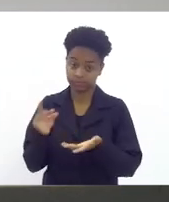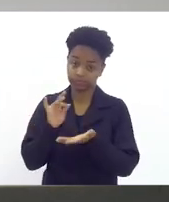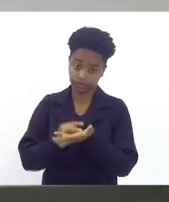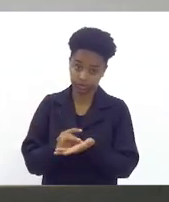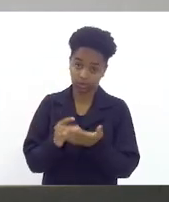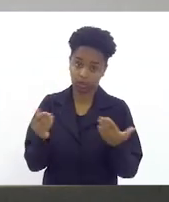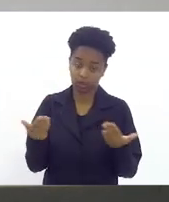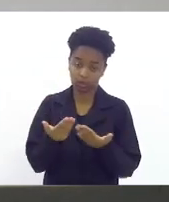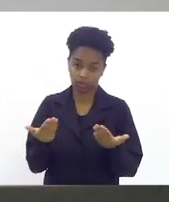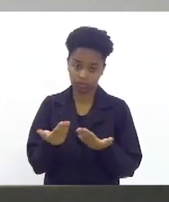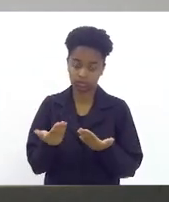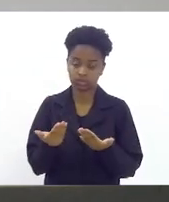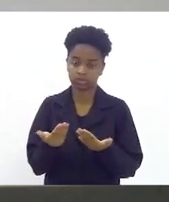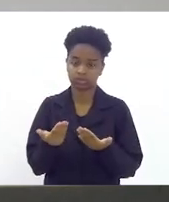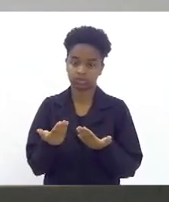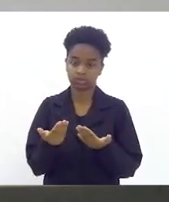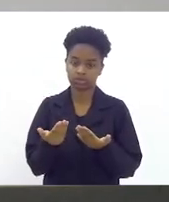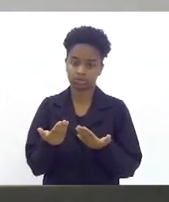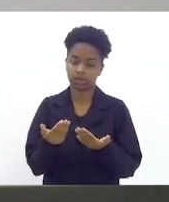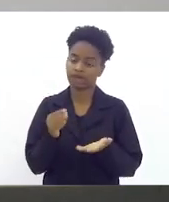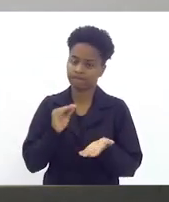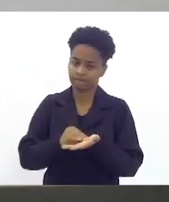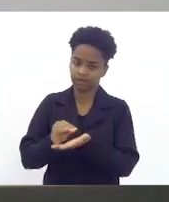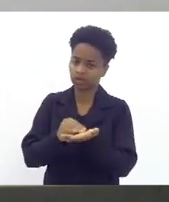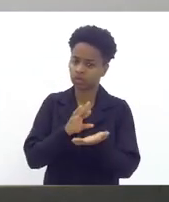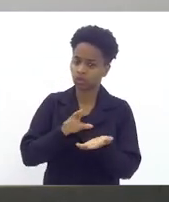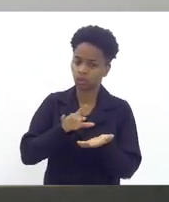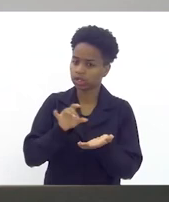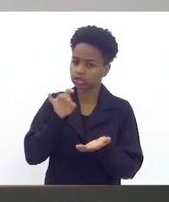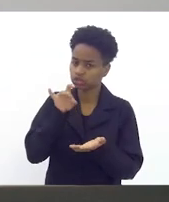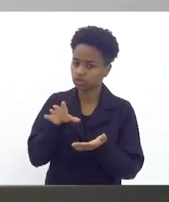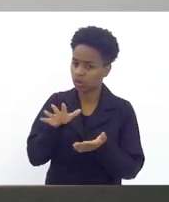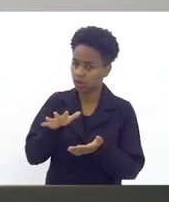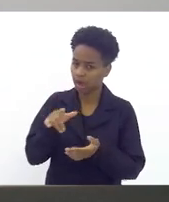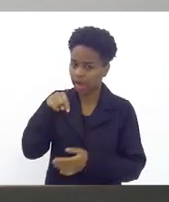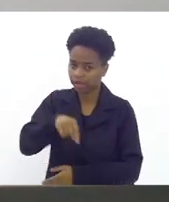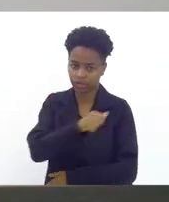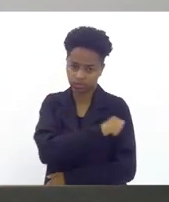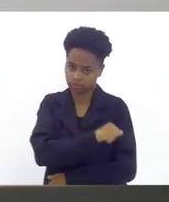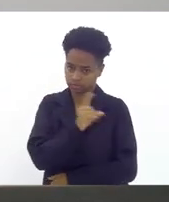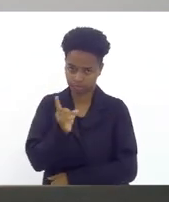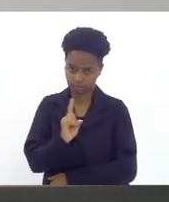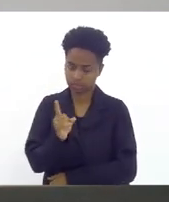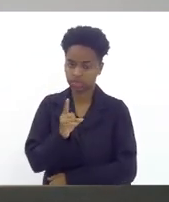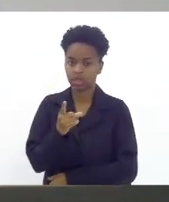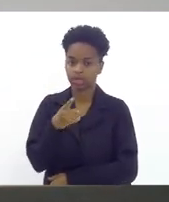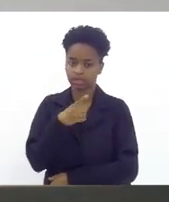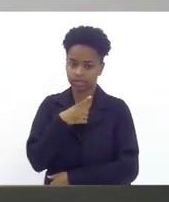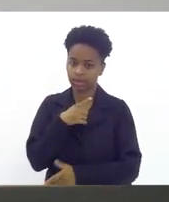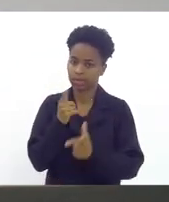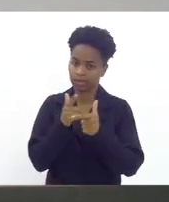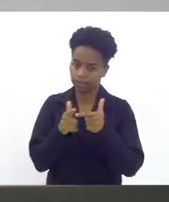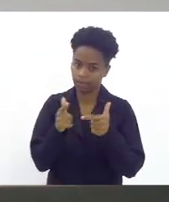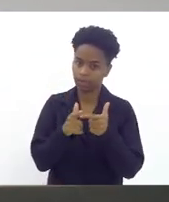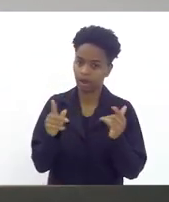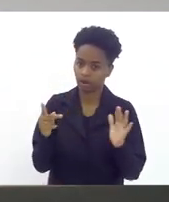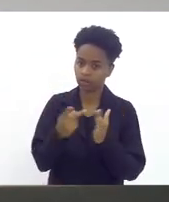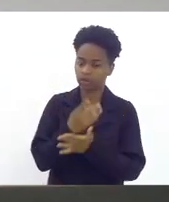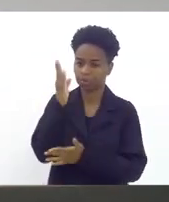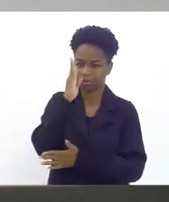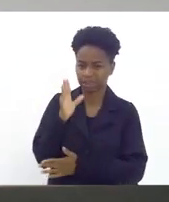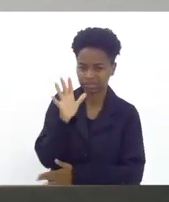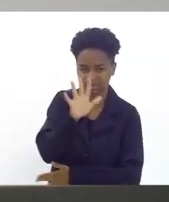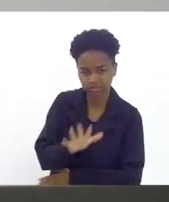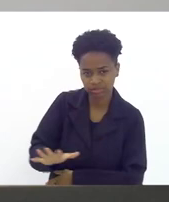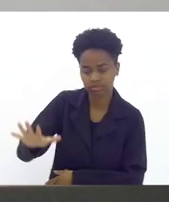hoje esse essa carência é uma carência não só específica do Estado do Rio de Janeiro Isso é uma situação para o Brasil como